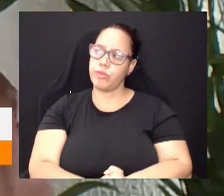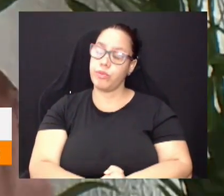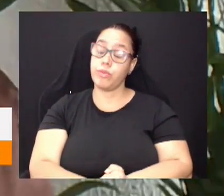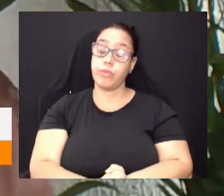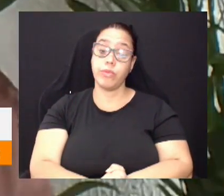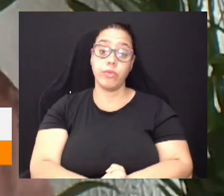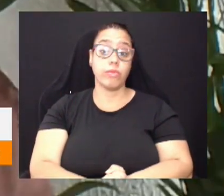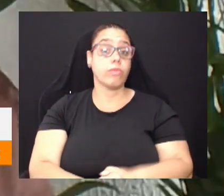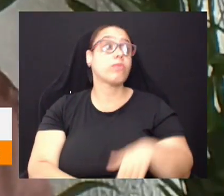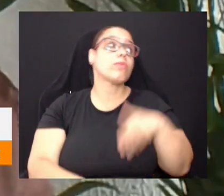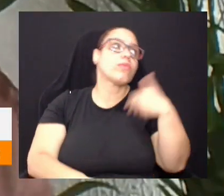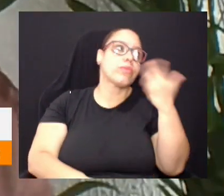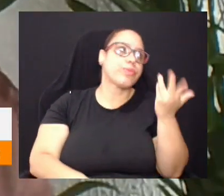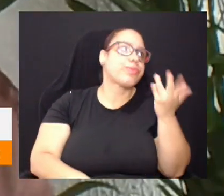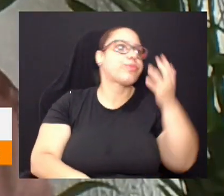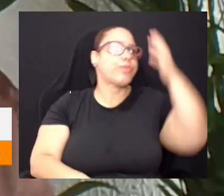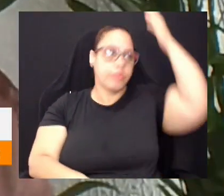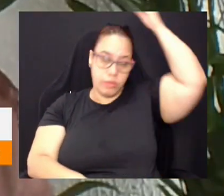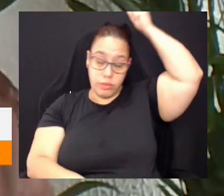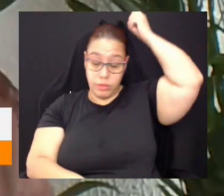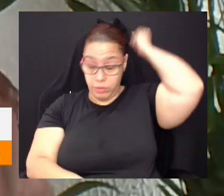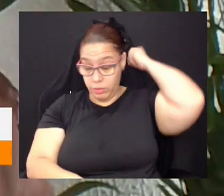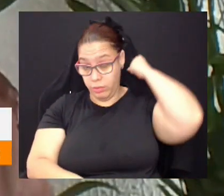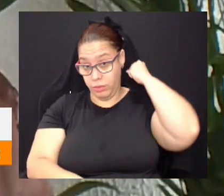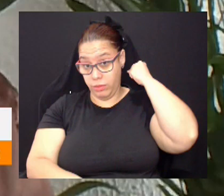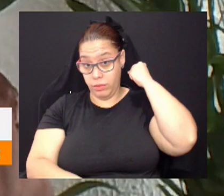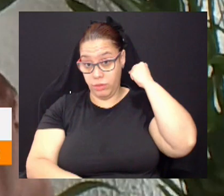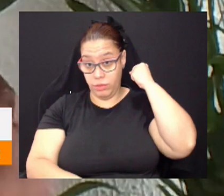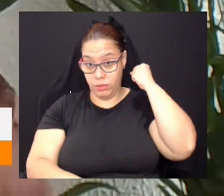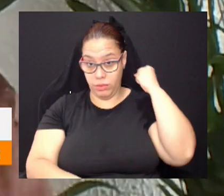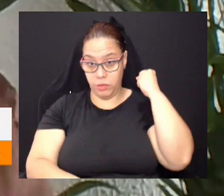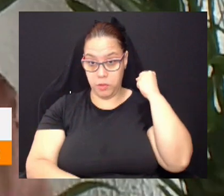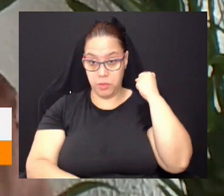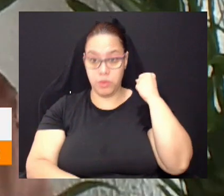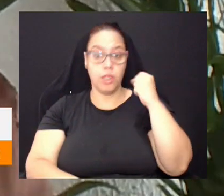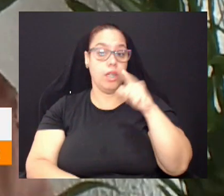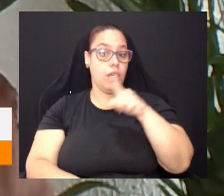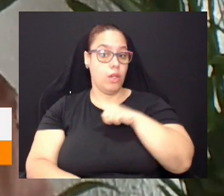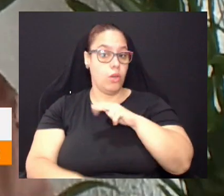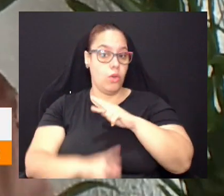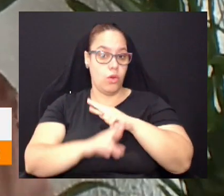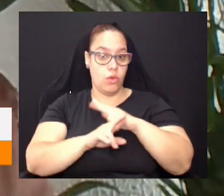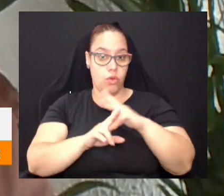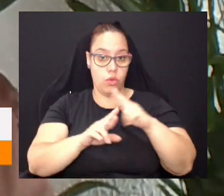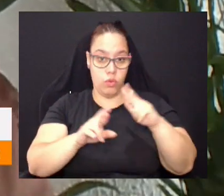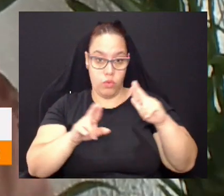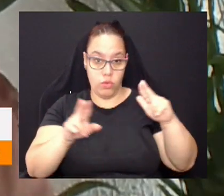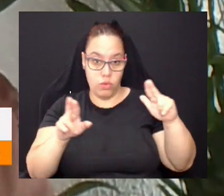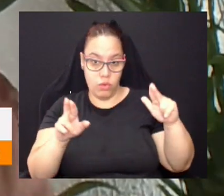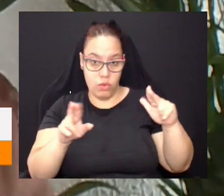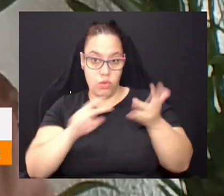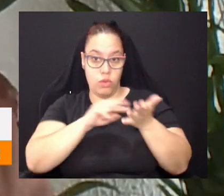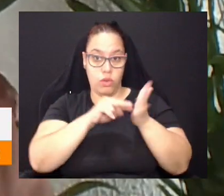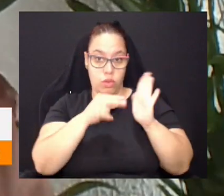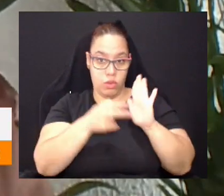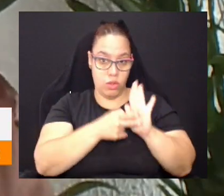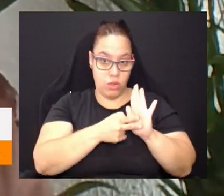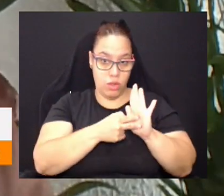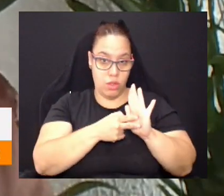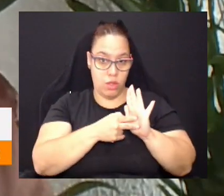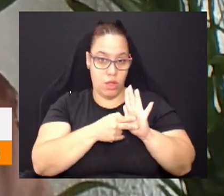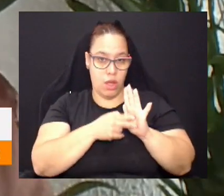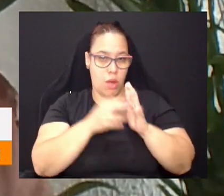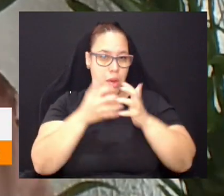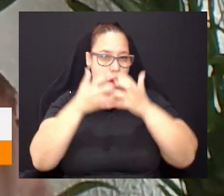Assim, Núbia, a gente tem vários movimentos nesse sentido, é algo complexo. Como o